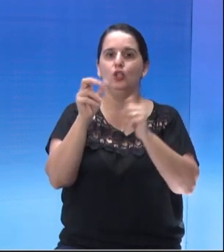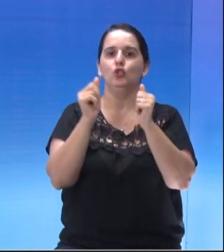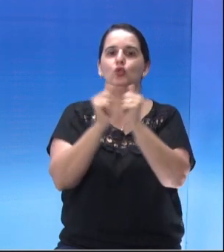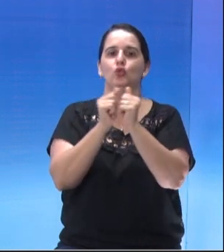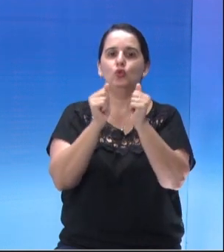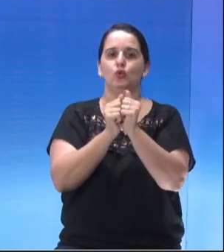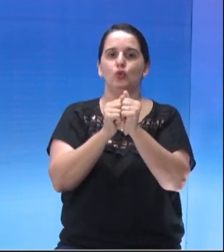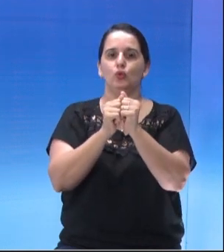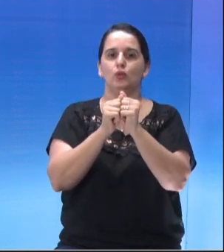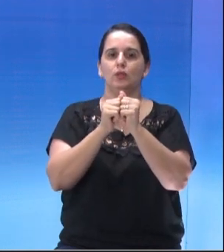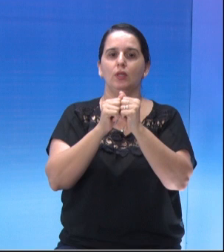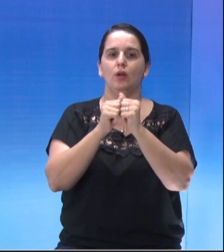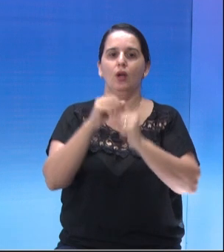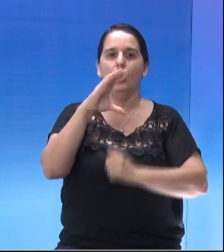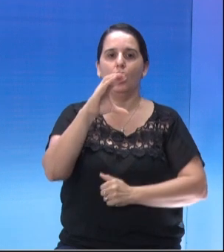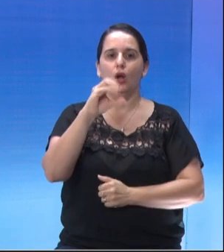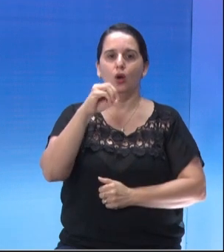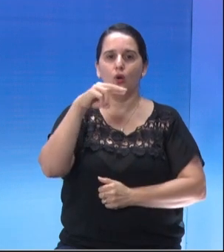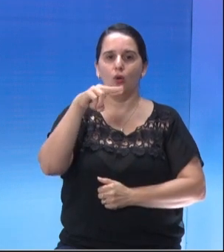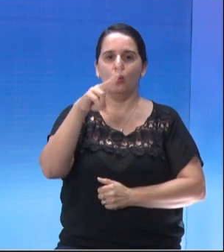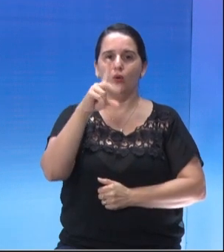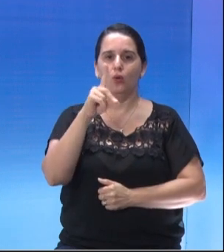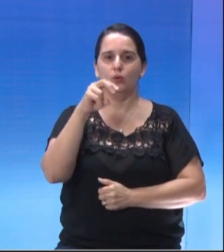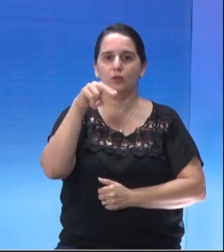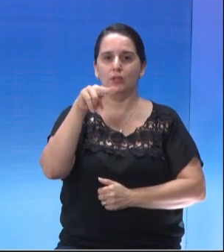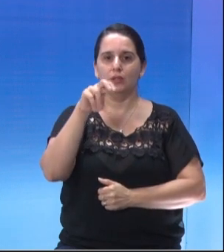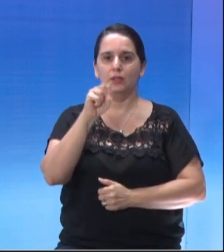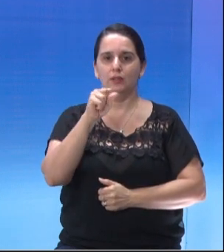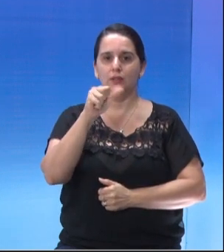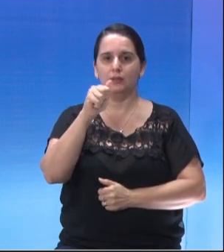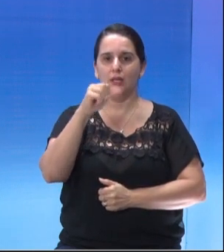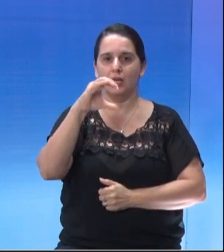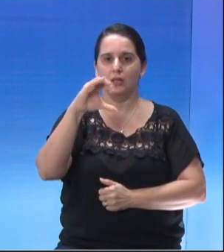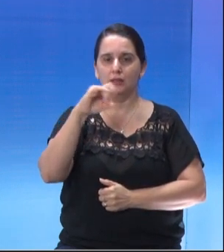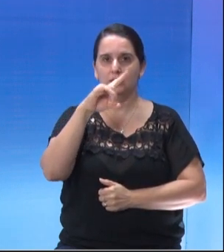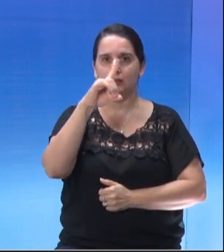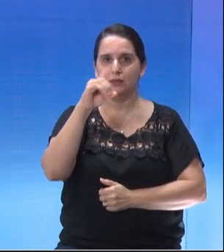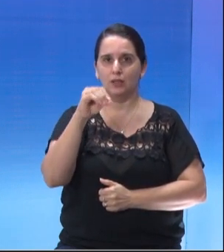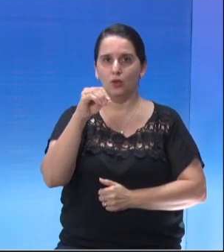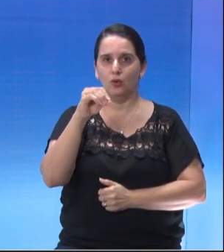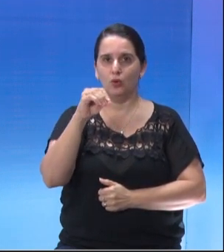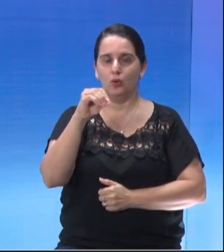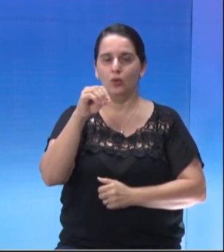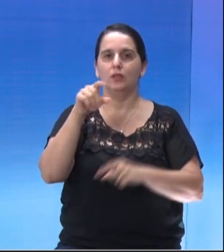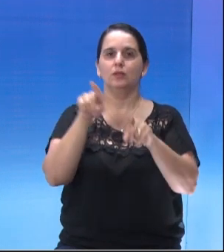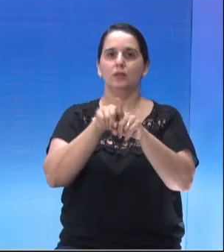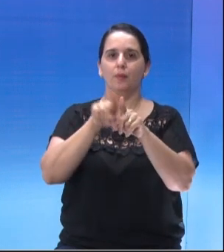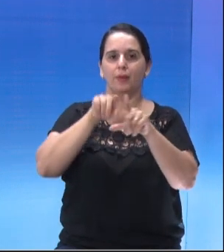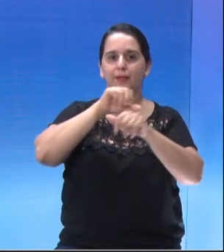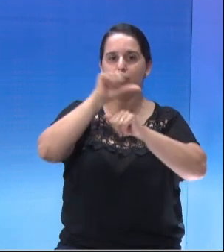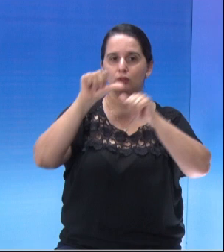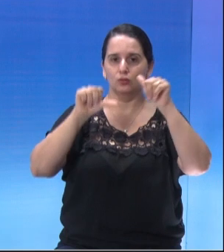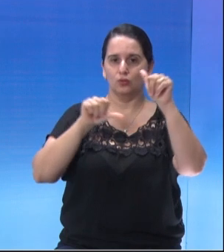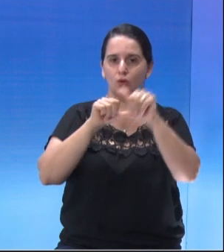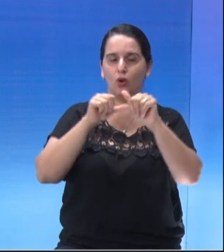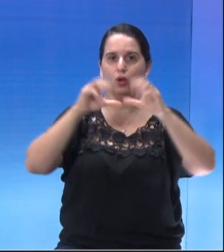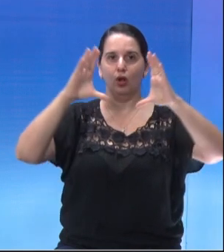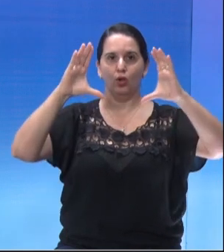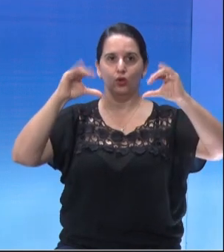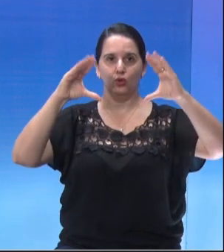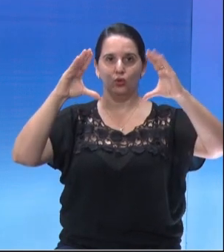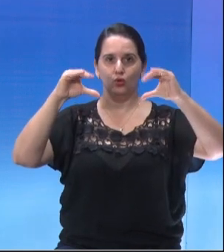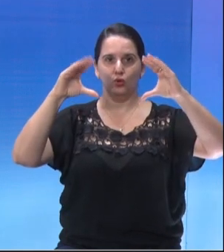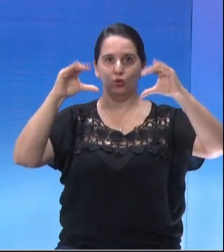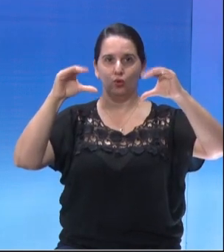formam núcleos de condensação, correto? E esses núcleos de condensação, por sua vez, formam